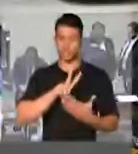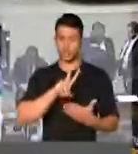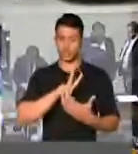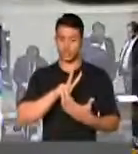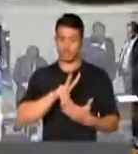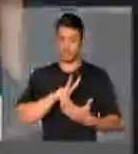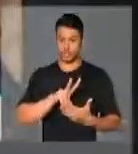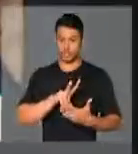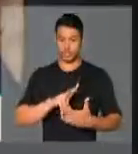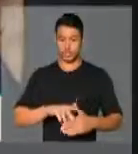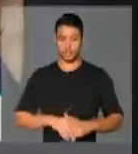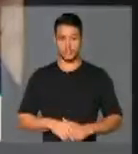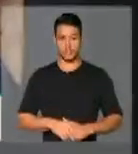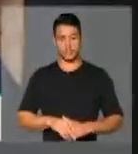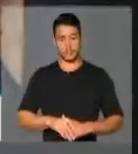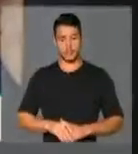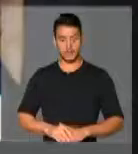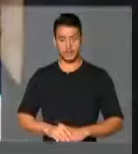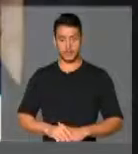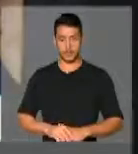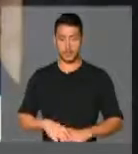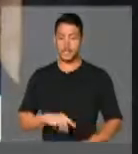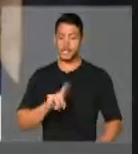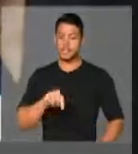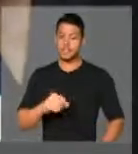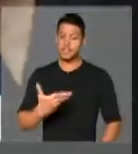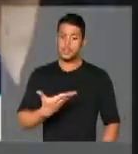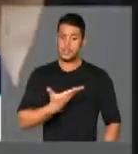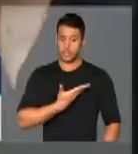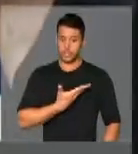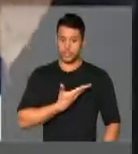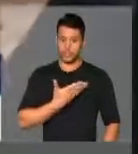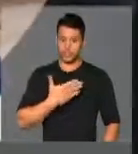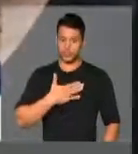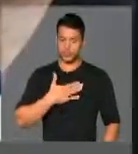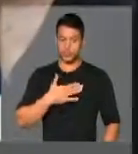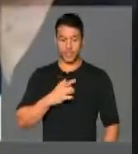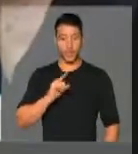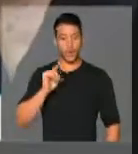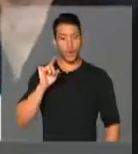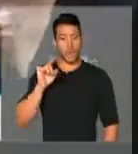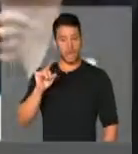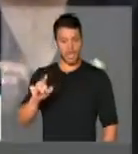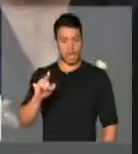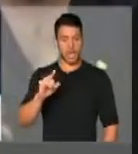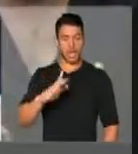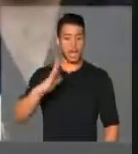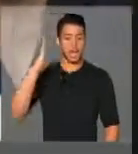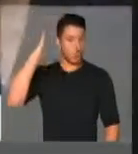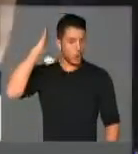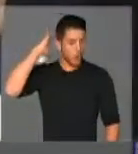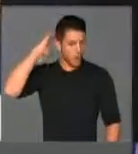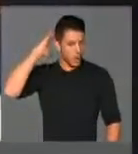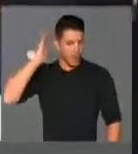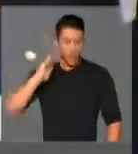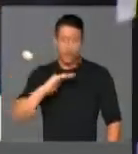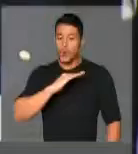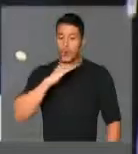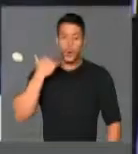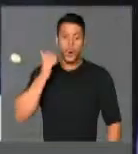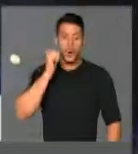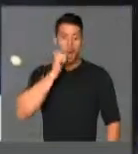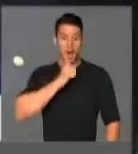esposa do cacique geral meu amigo croteam pai do bebê moc que apoia o catiri